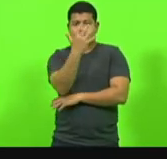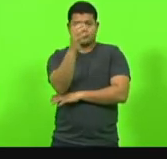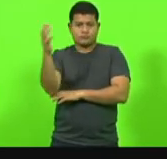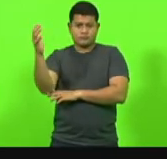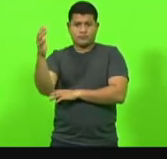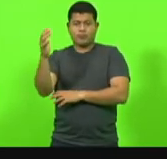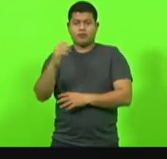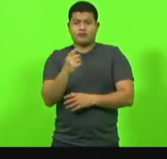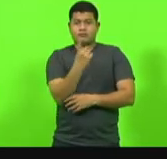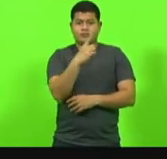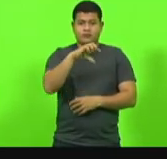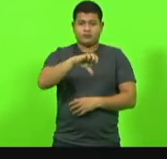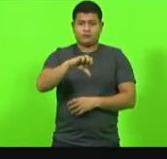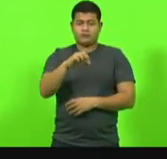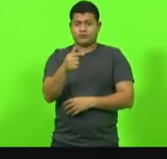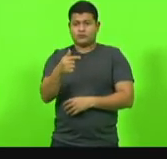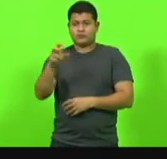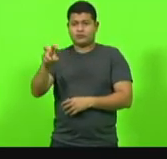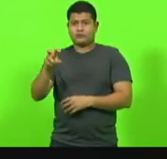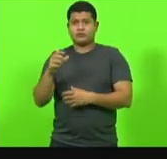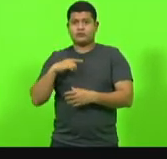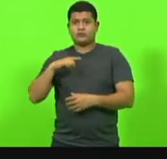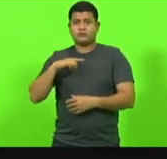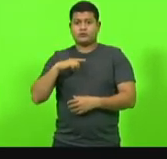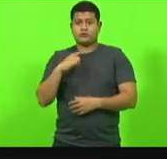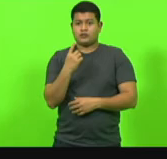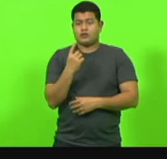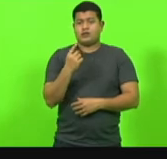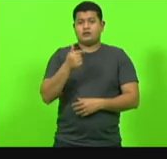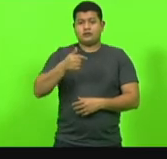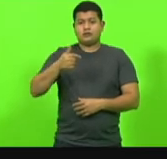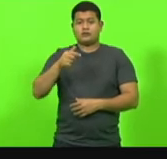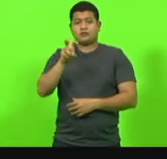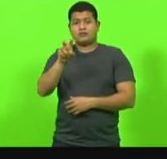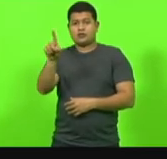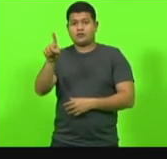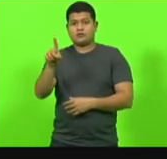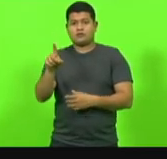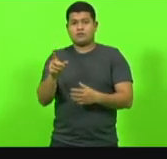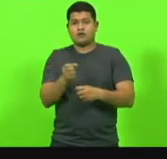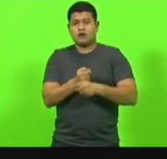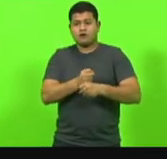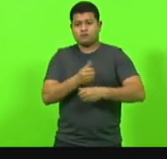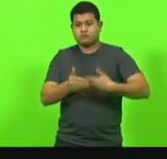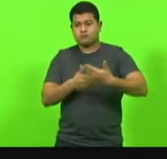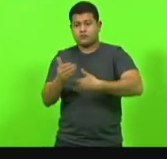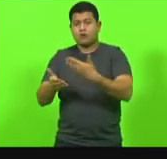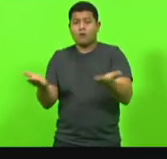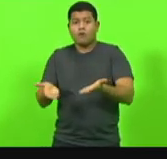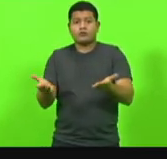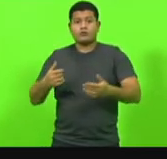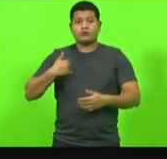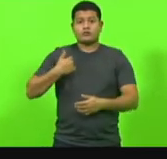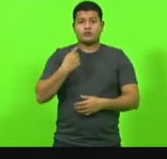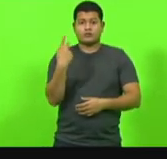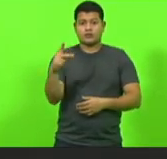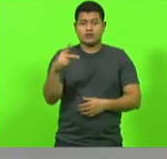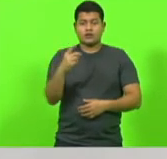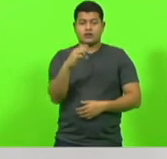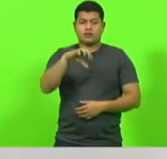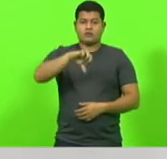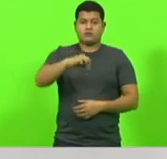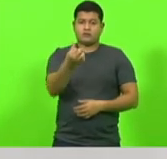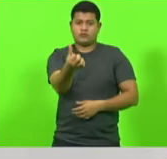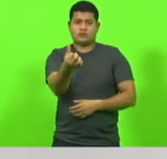Hoje, ele está com 96 anos. Demorou 45 anos para ele ser indenizado. E ele recebeu